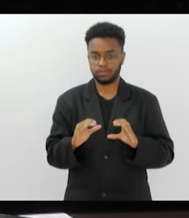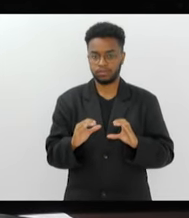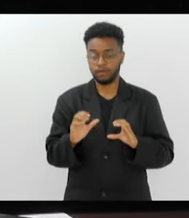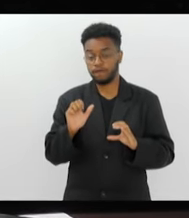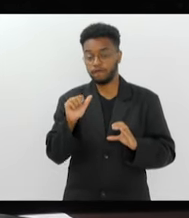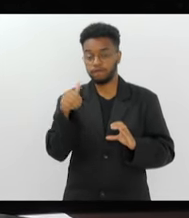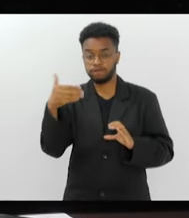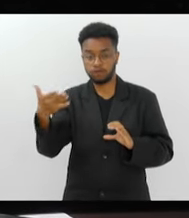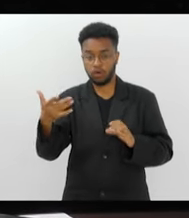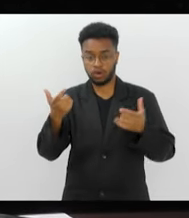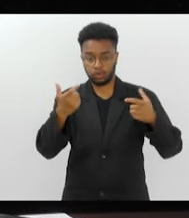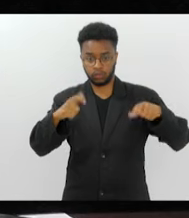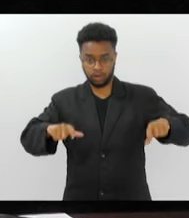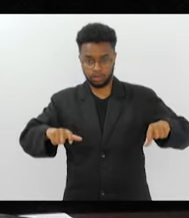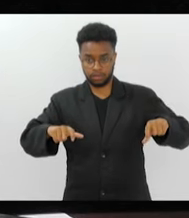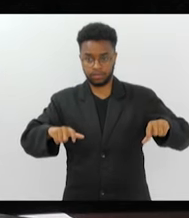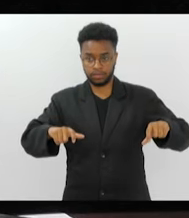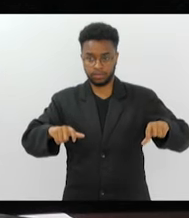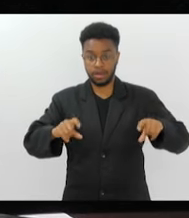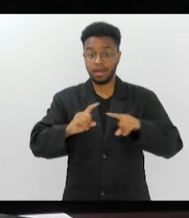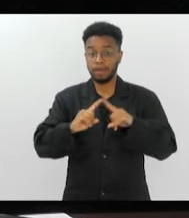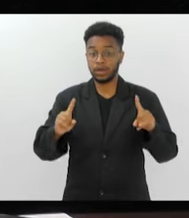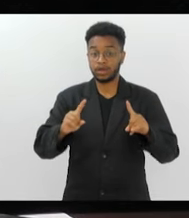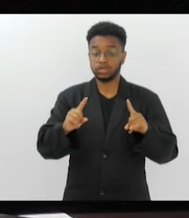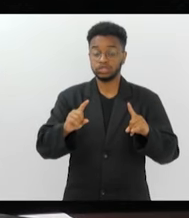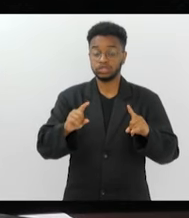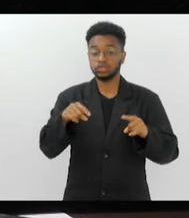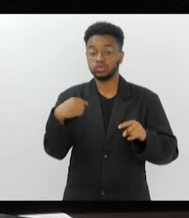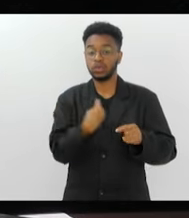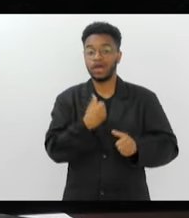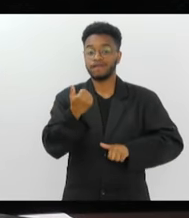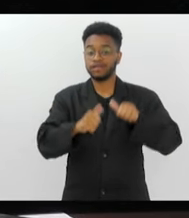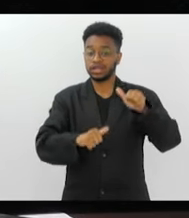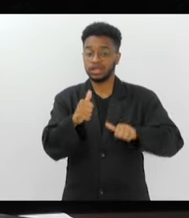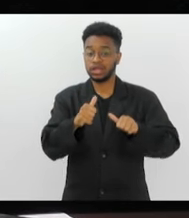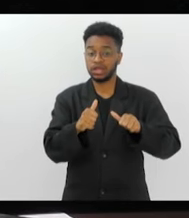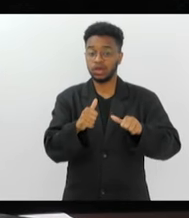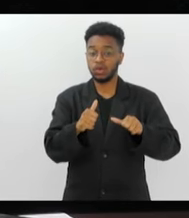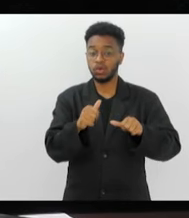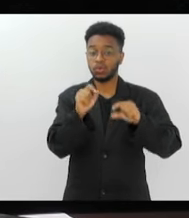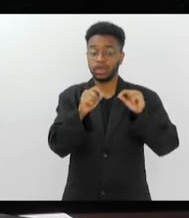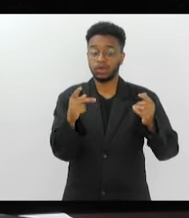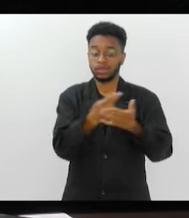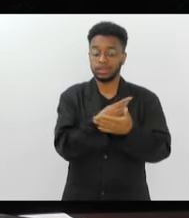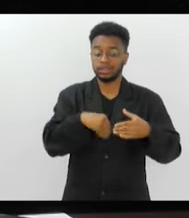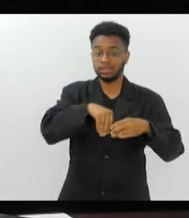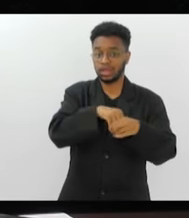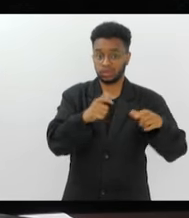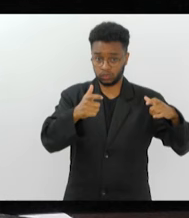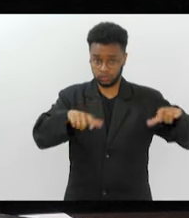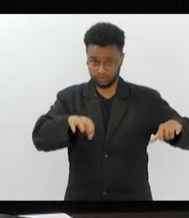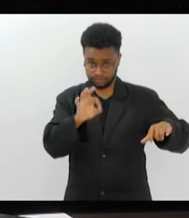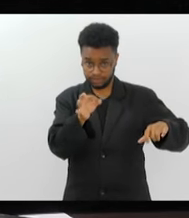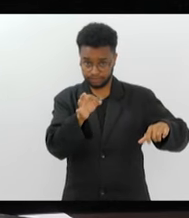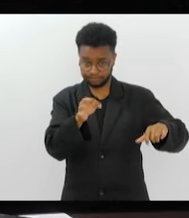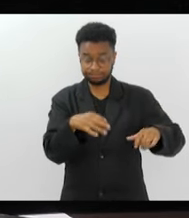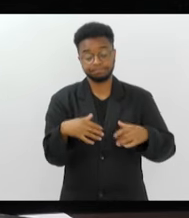das quatro linhas. Quando, na verdade, você julga um jogador pelo que ele faz dentro do seu campo de futebol.